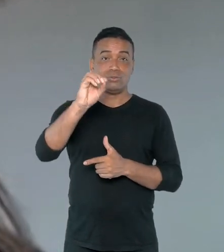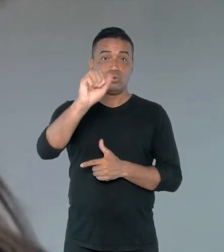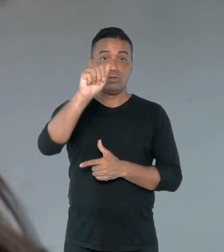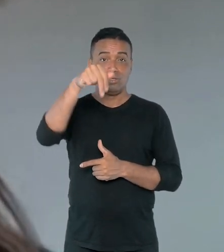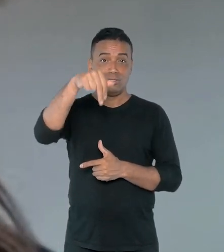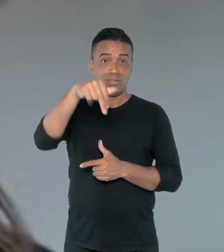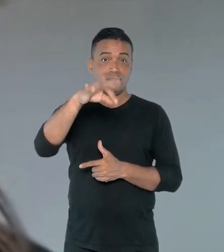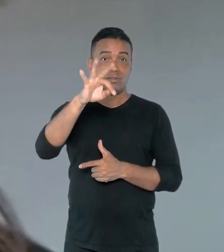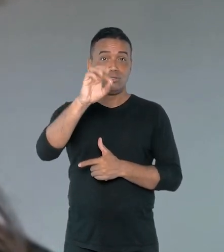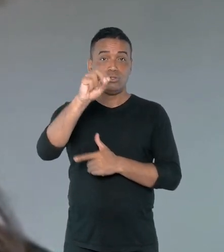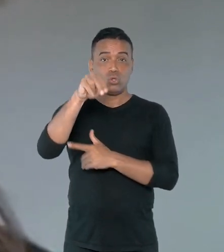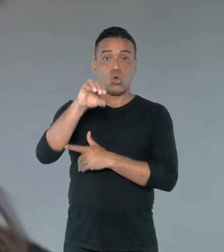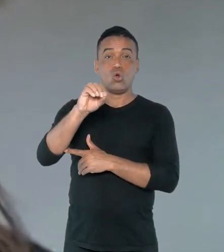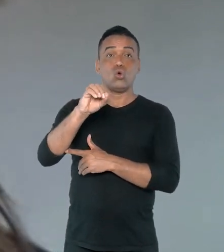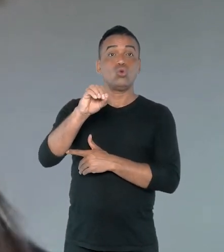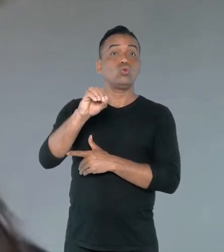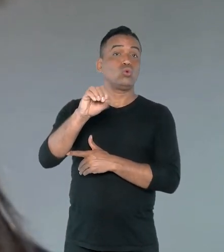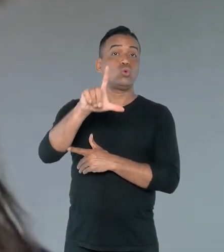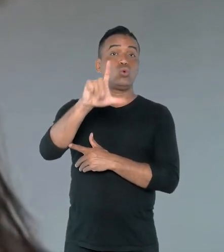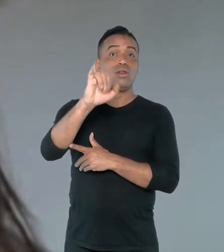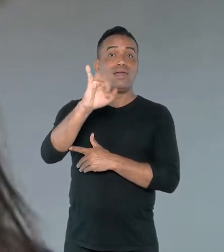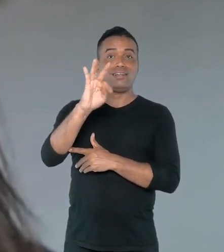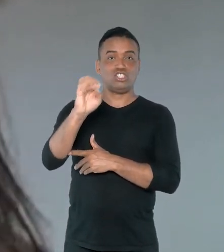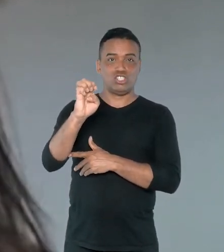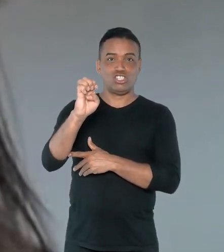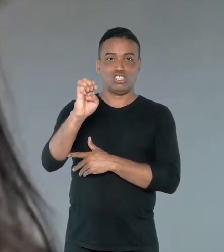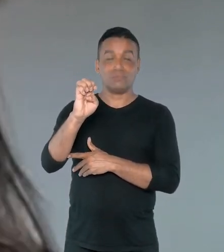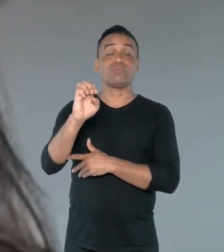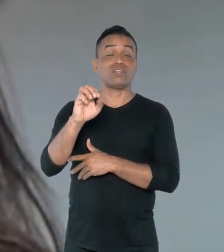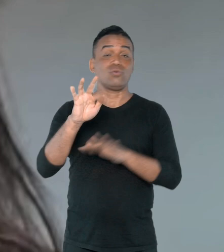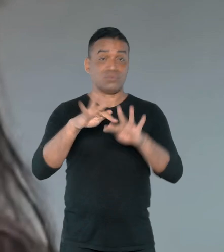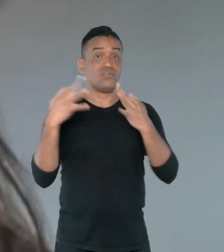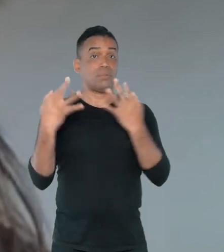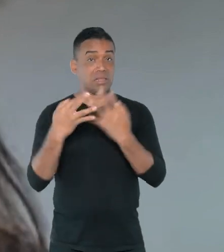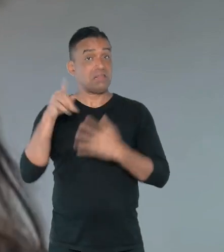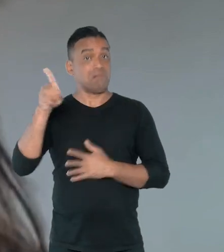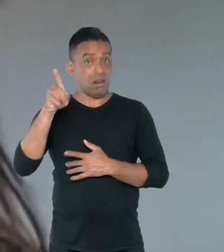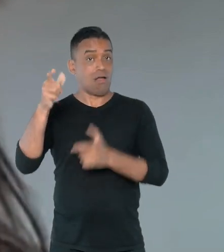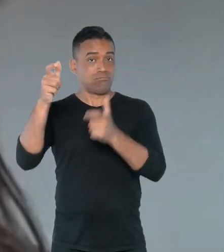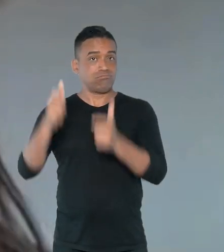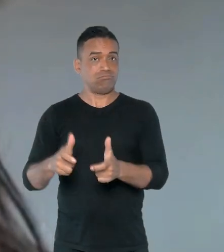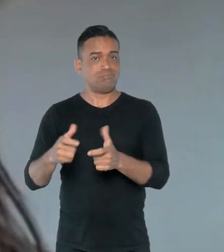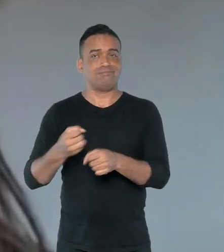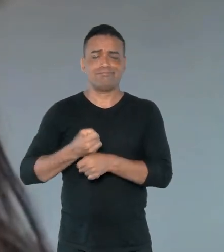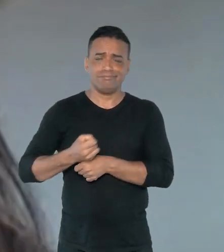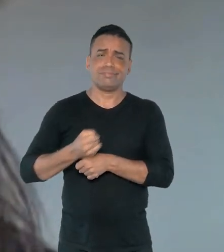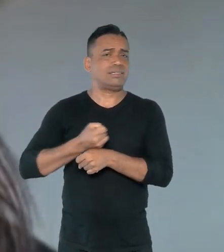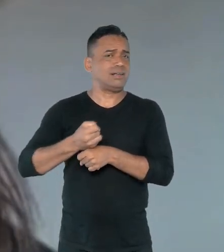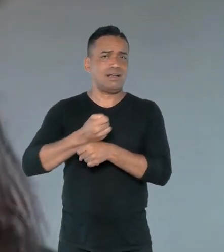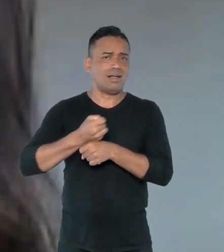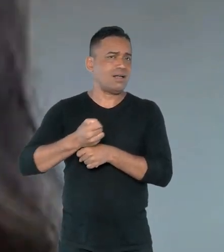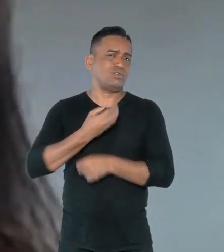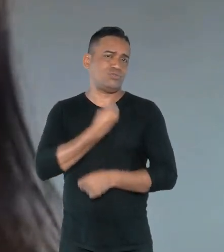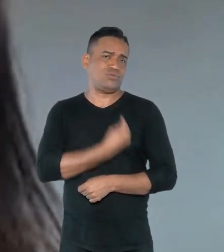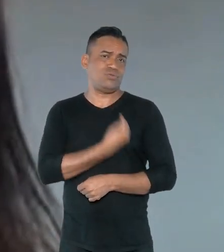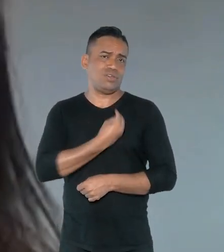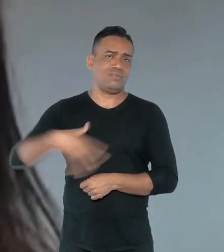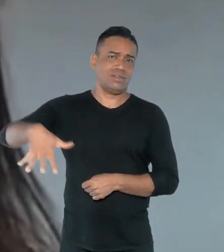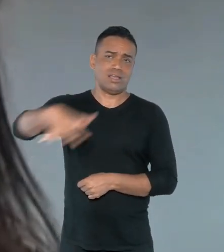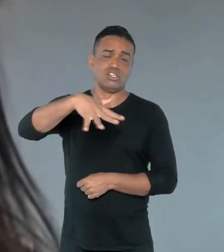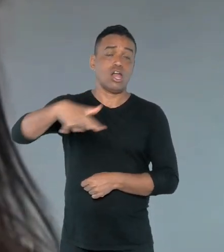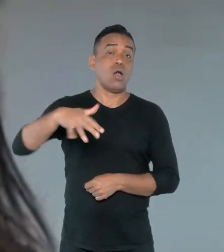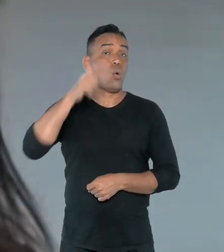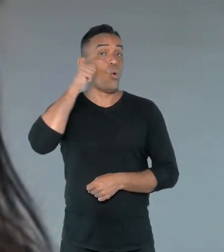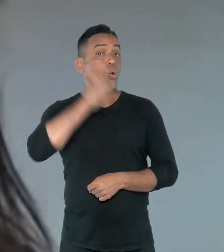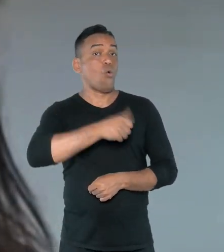Preto. Então, a família dele é dali, né? Muitos anos nessa região, e a avó